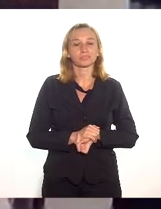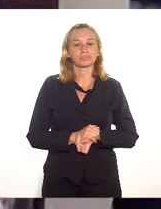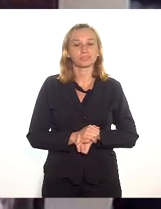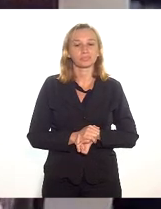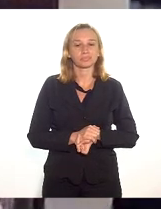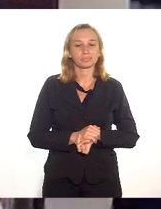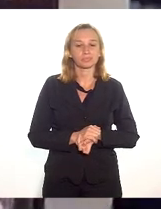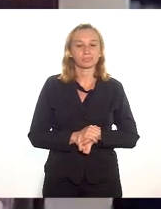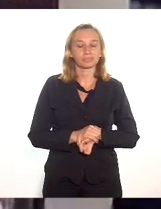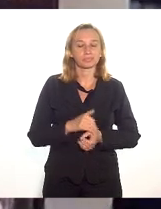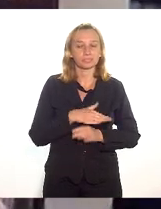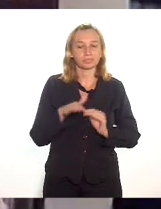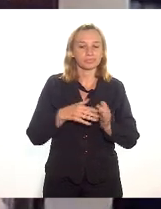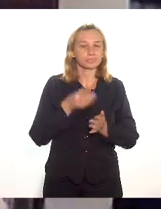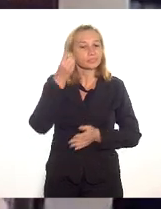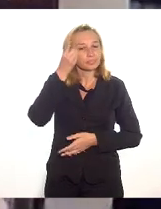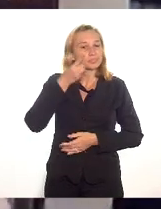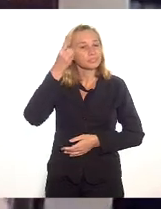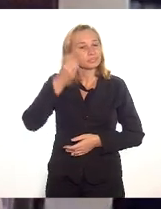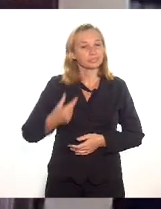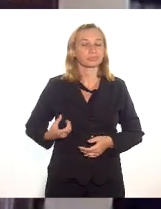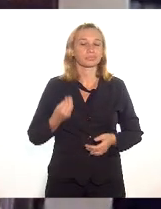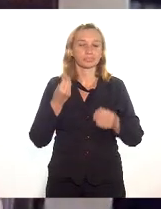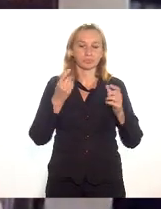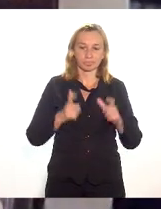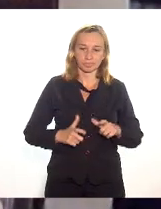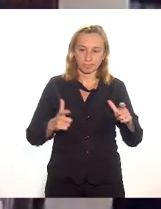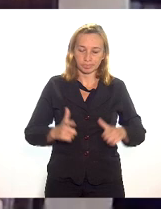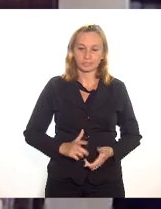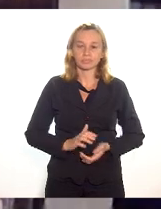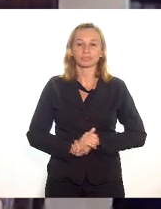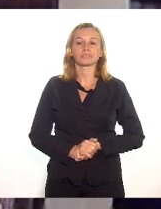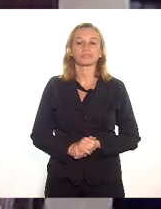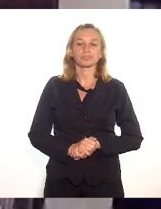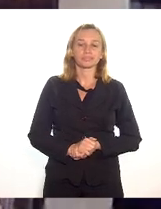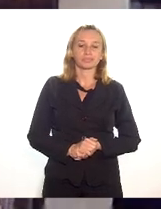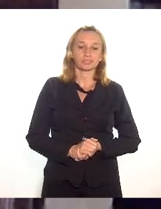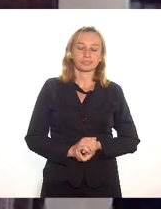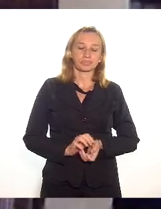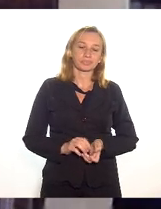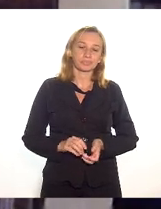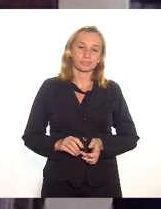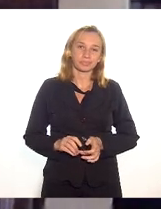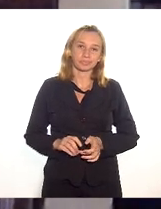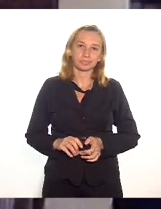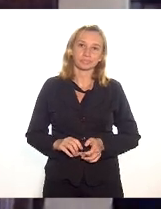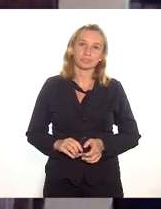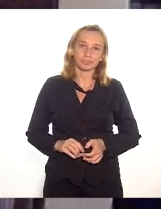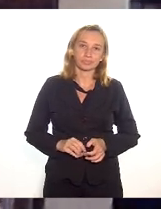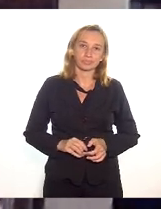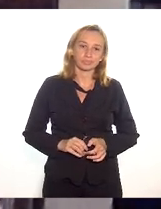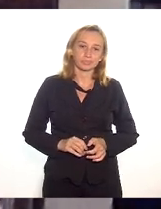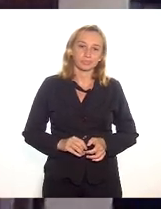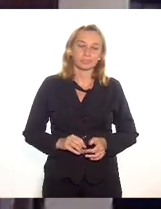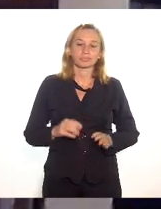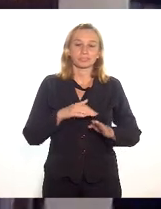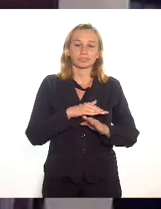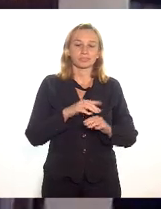Senhoras deputadas presentes, senhores deputados presentes,